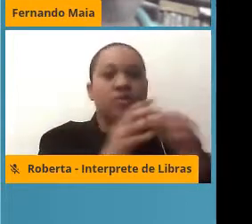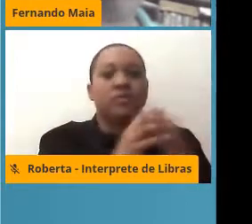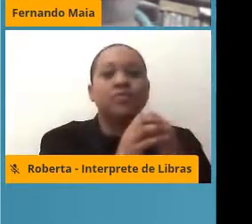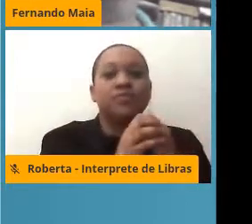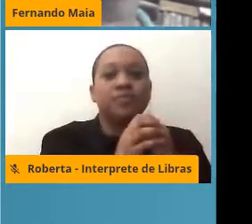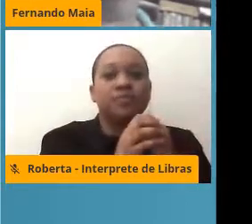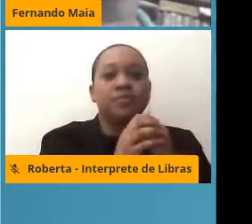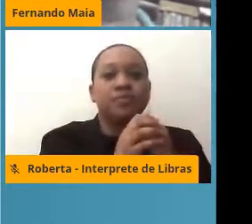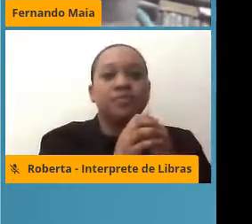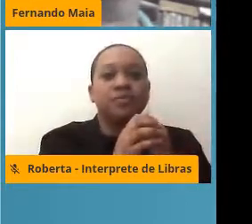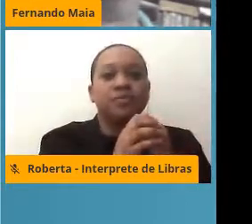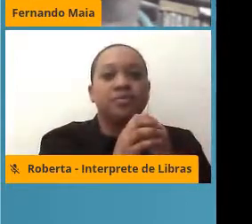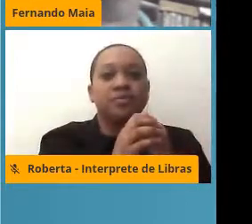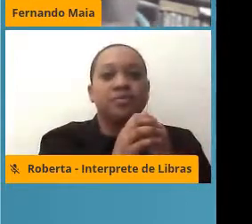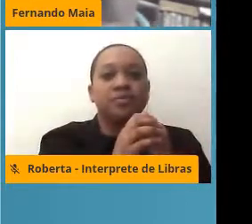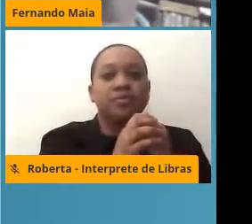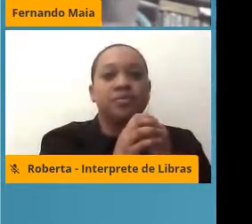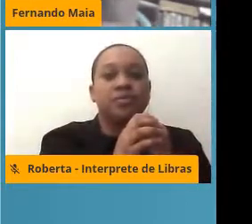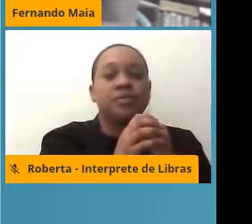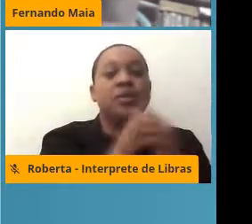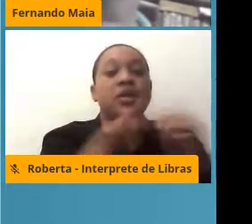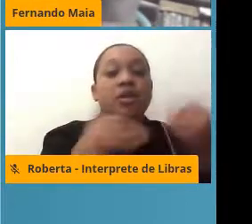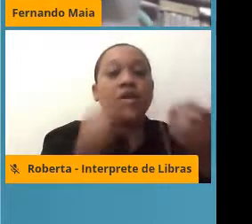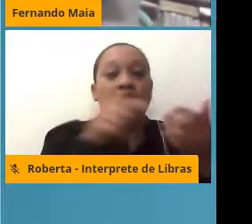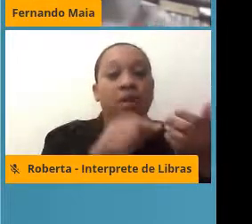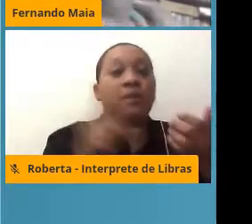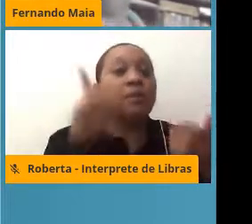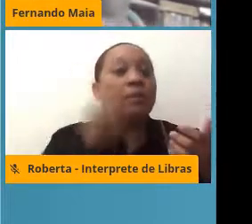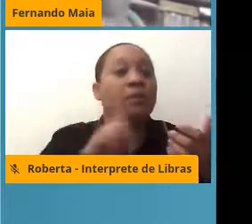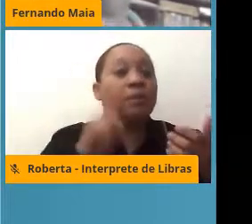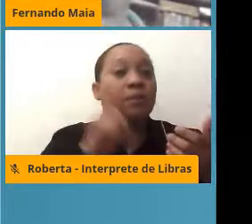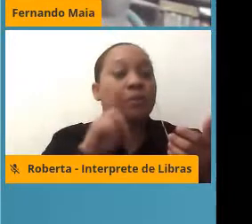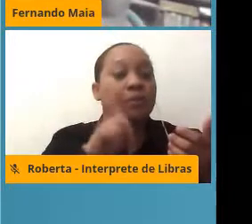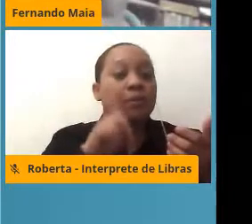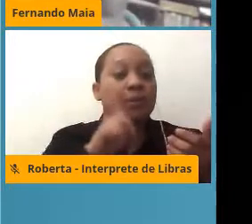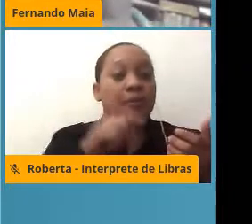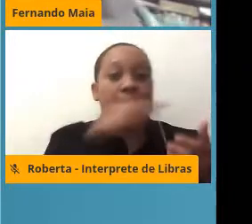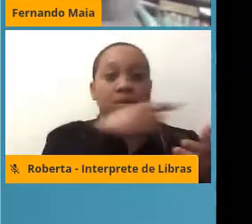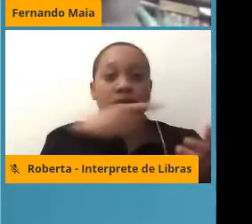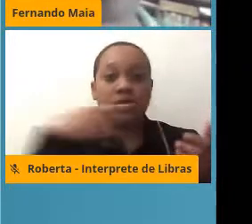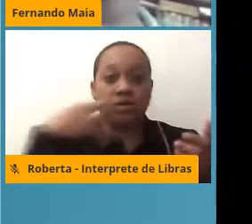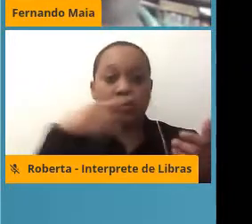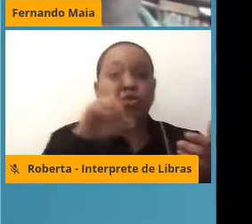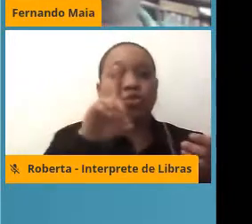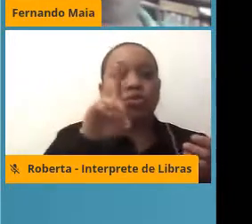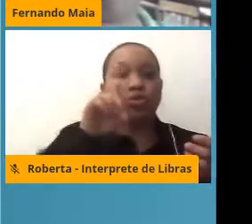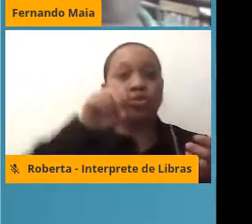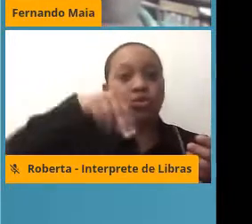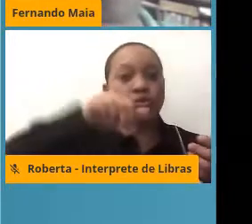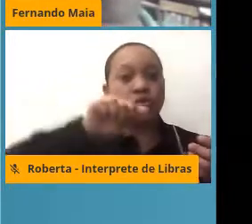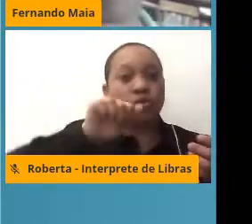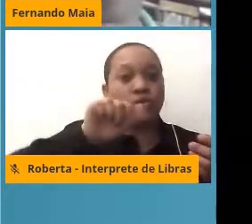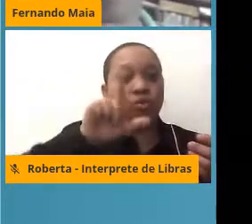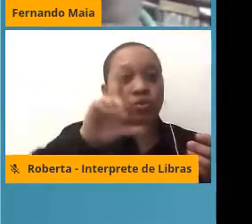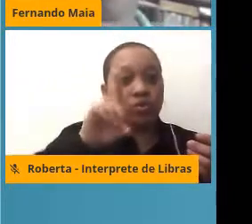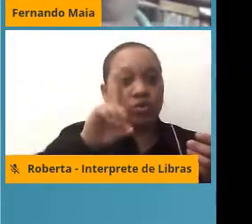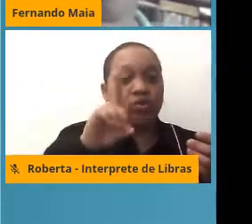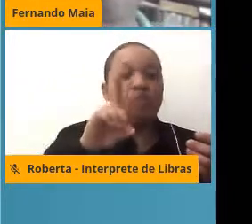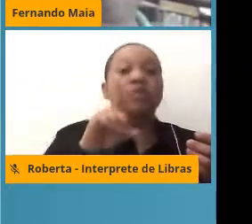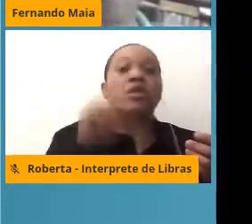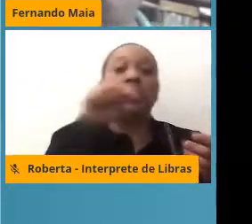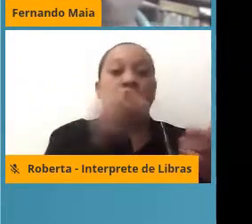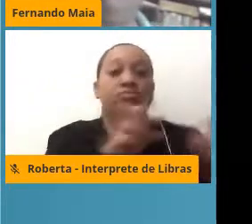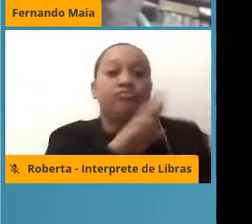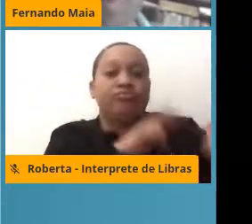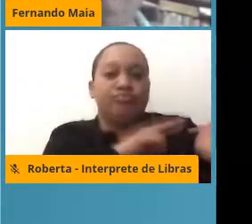a hipótese levantada pelo presidente americano, pelo Donald Trump, que é que esse coronavírus seria uma arma biológica